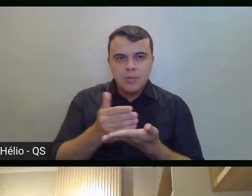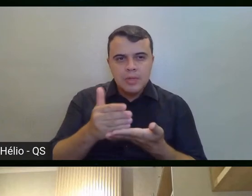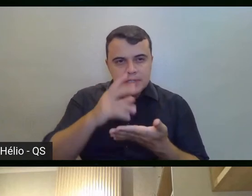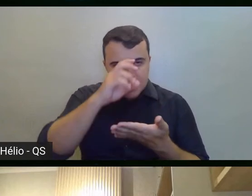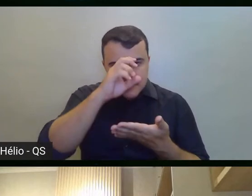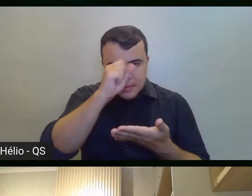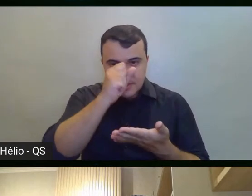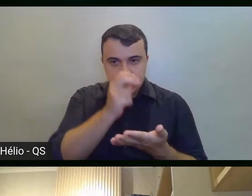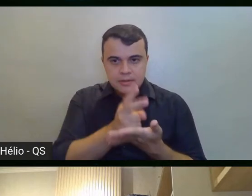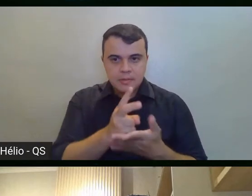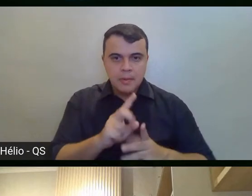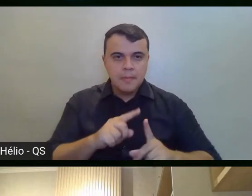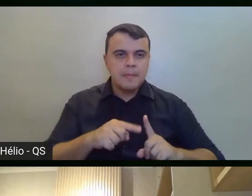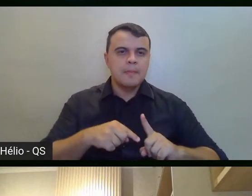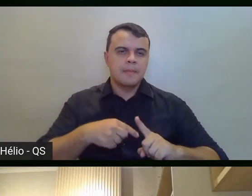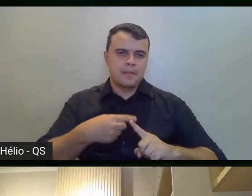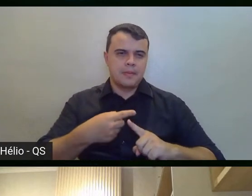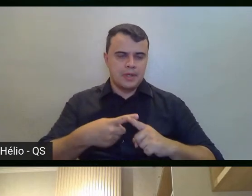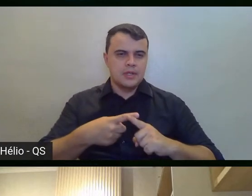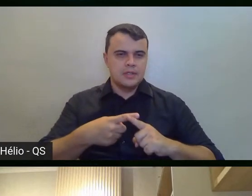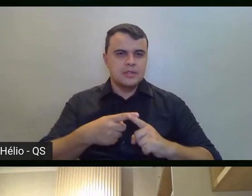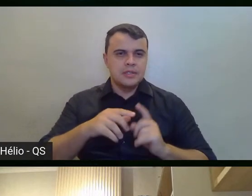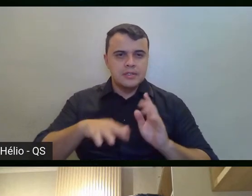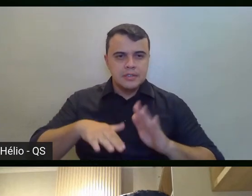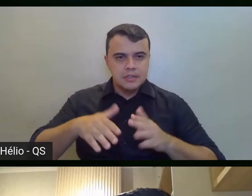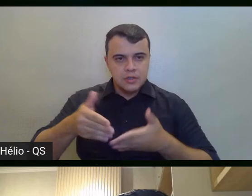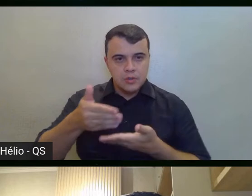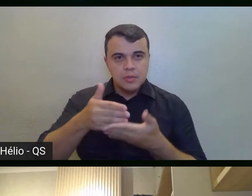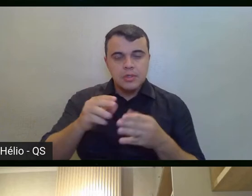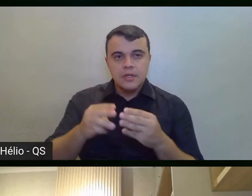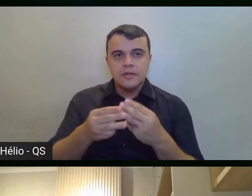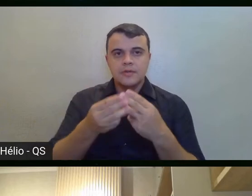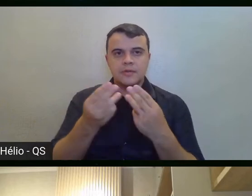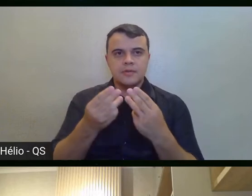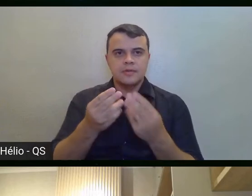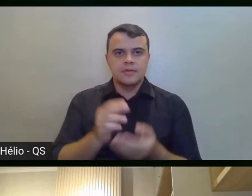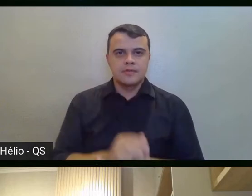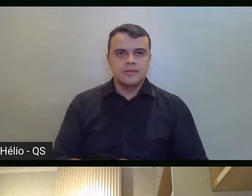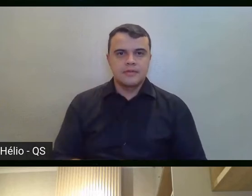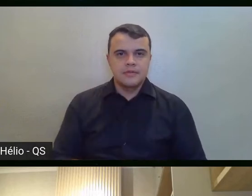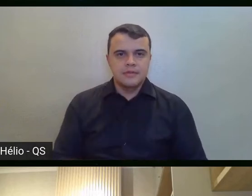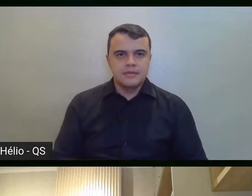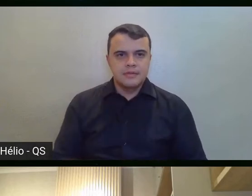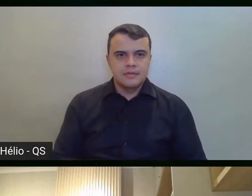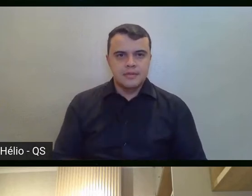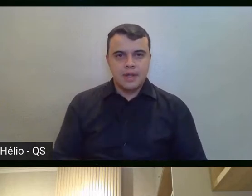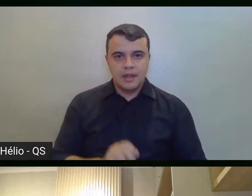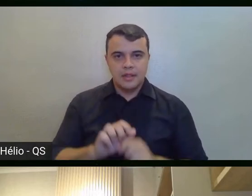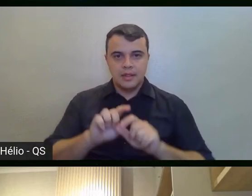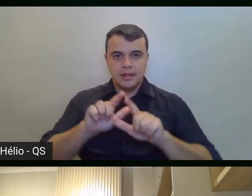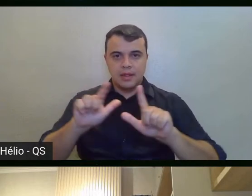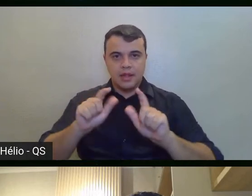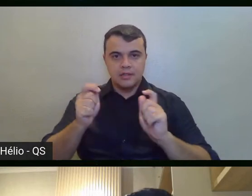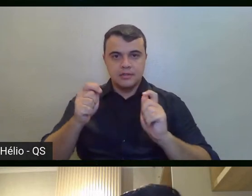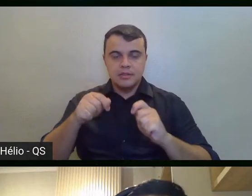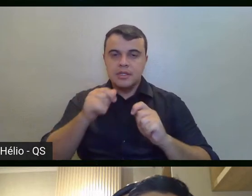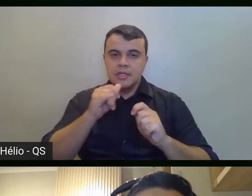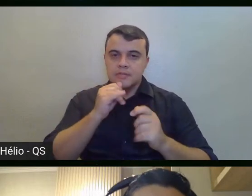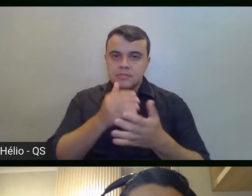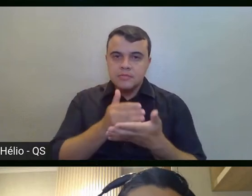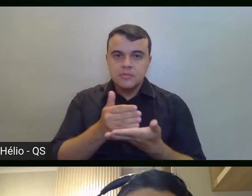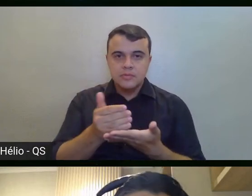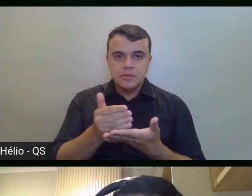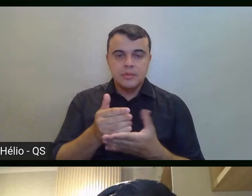aprender mais sobre Daí você pode compartilhar Desculpa até tirei sua tela aqui mas para dar esse a introdução